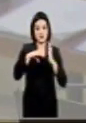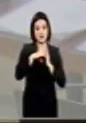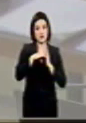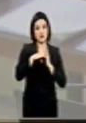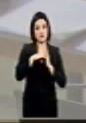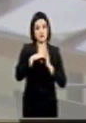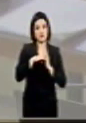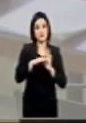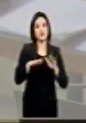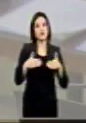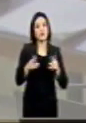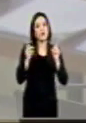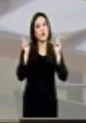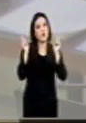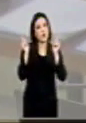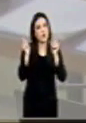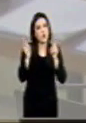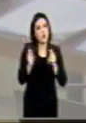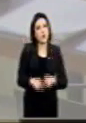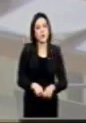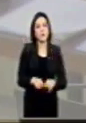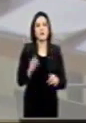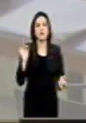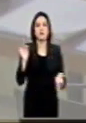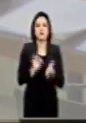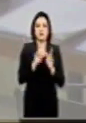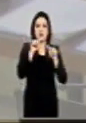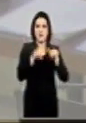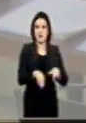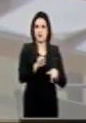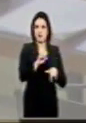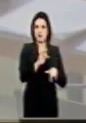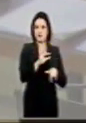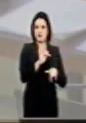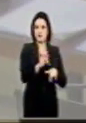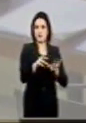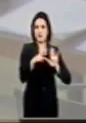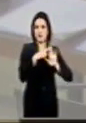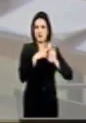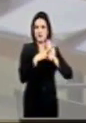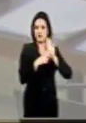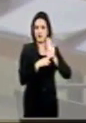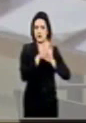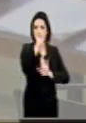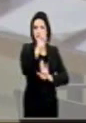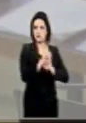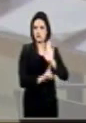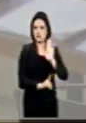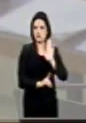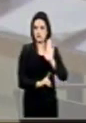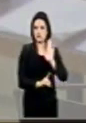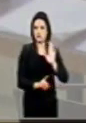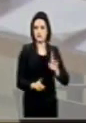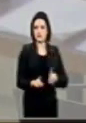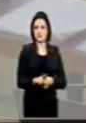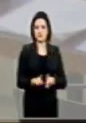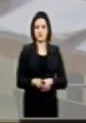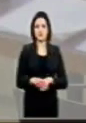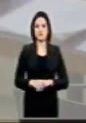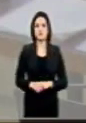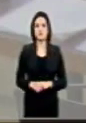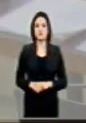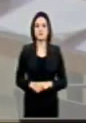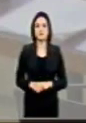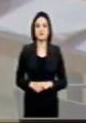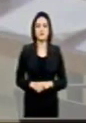à competência penal originária deste tribunal e às normas de direito estrito. E para